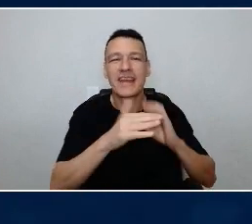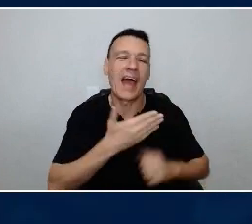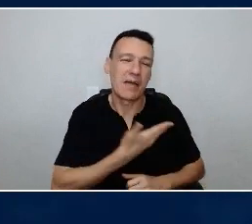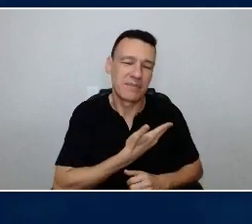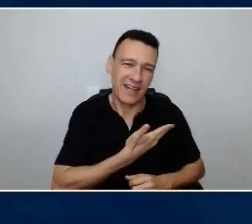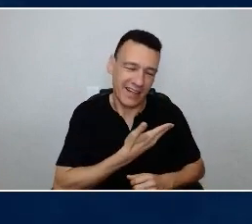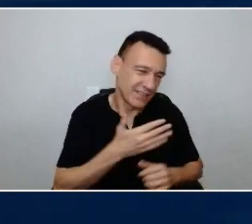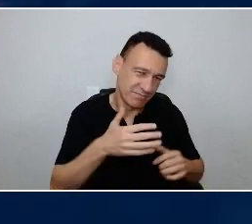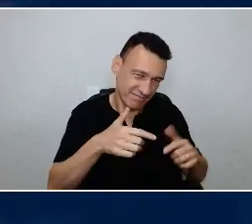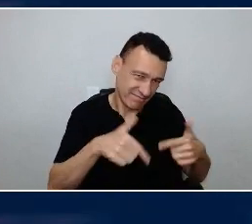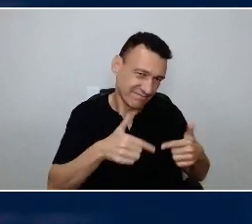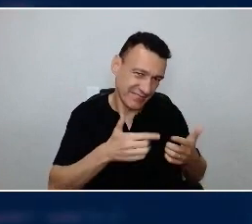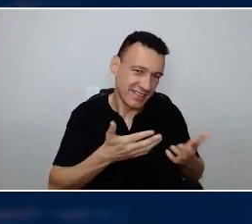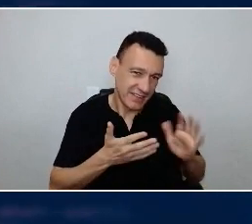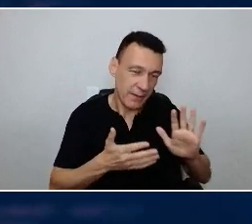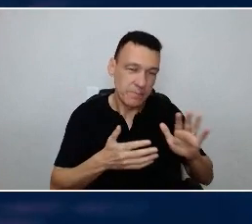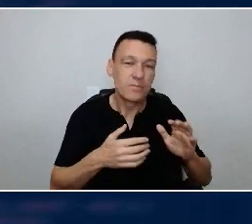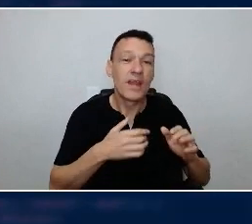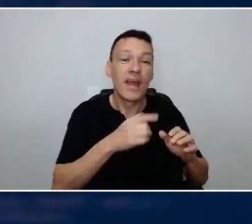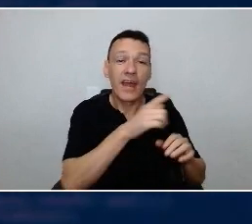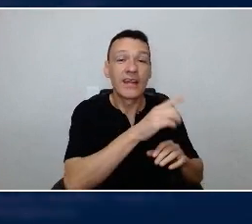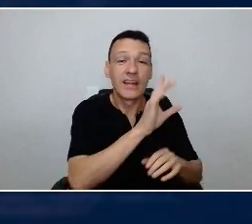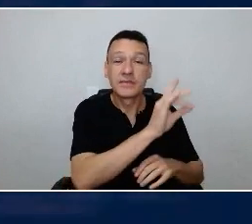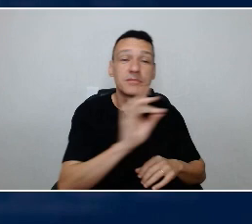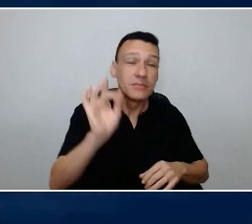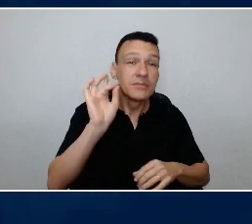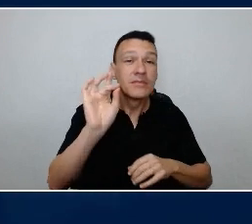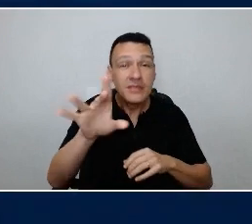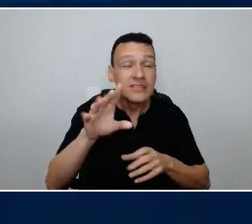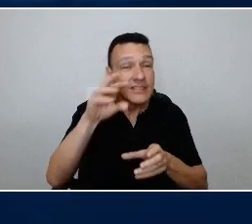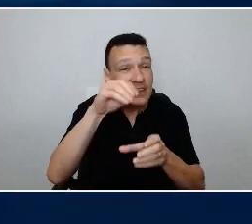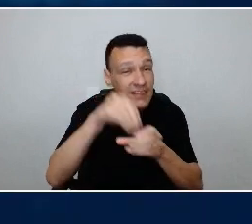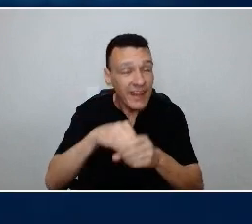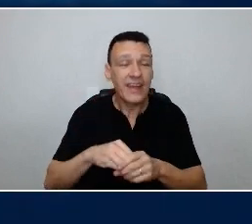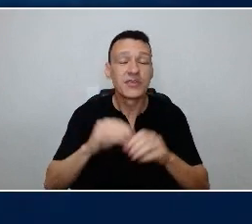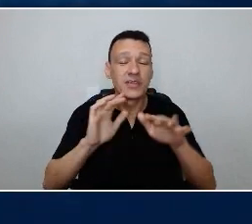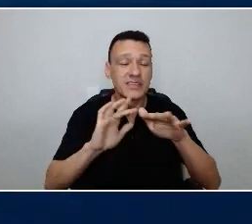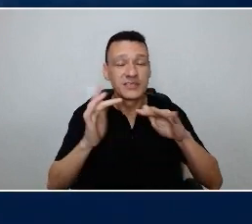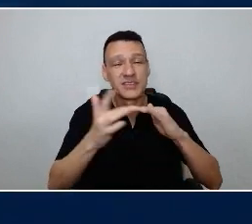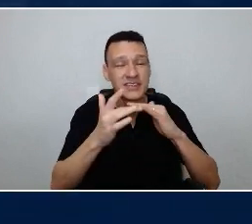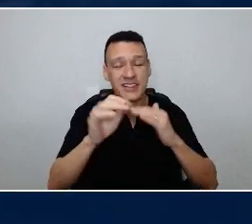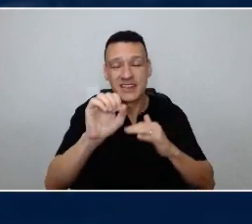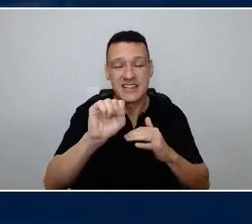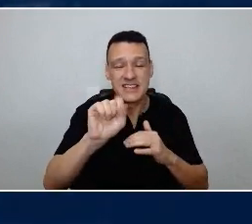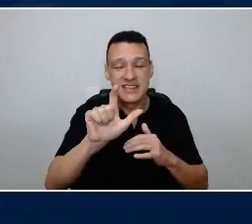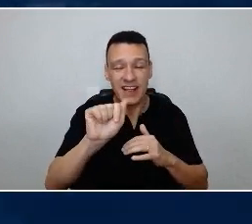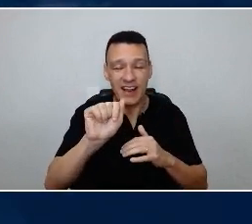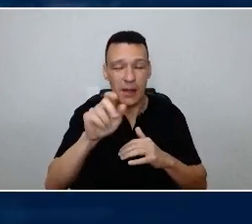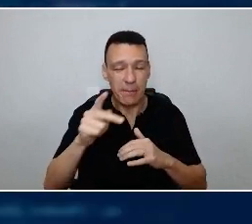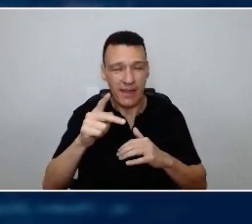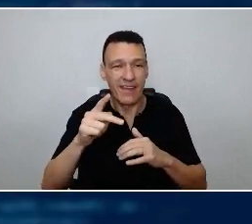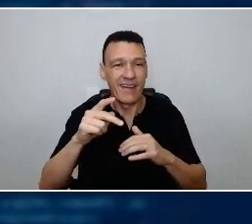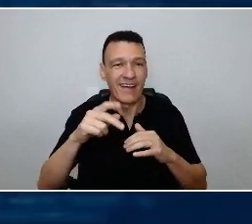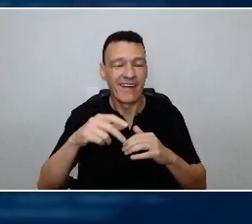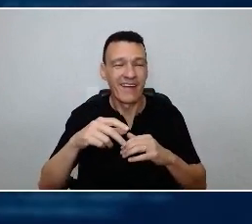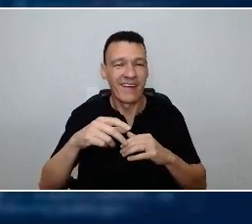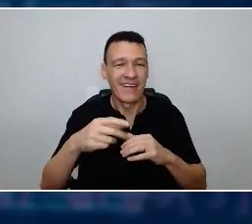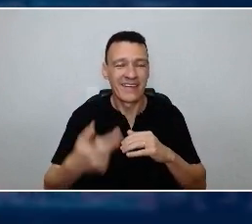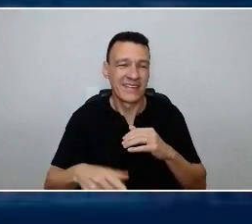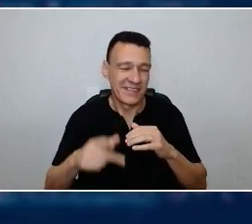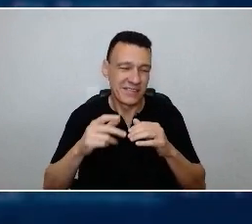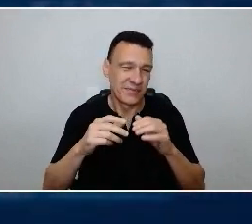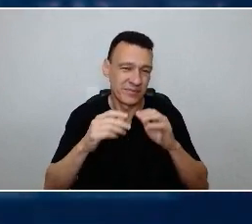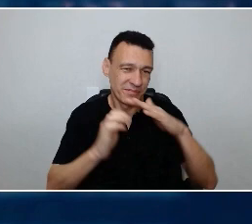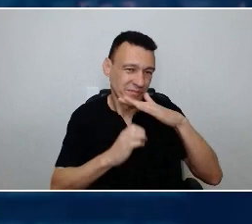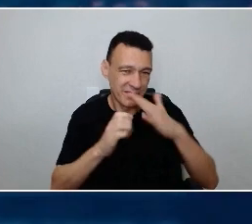aí foi aparecendo no canal Rain do Slack da empresa e aí os designers trabalharam né fizeram o dever de casa